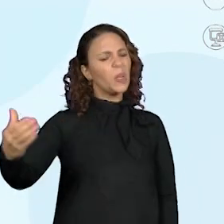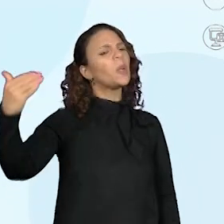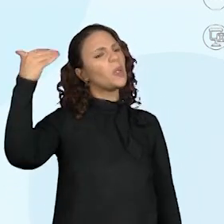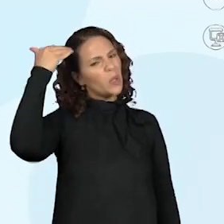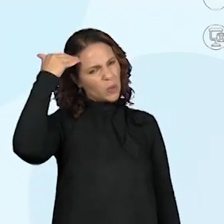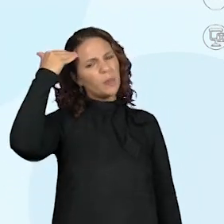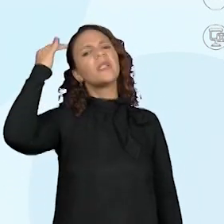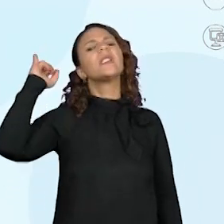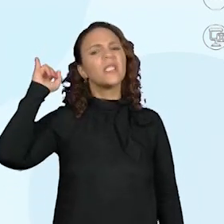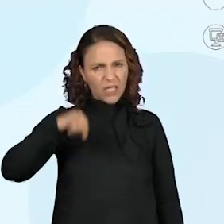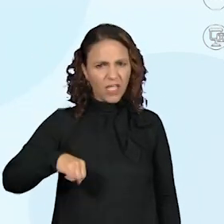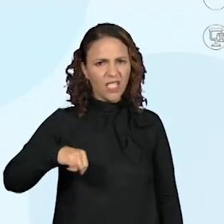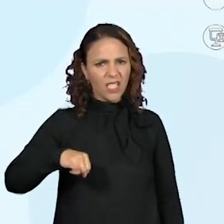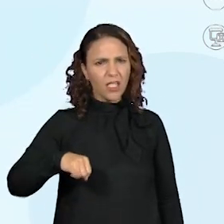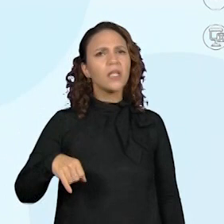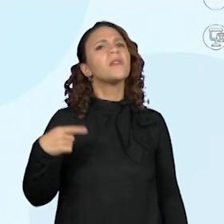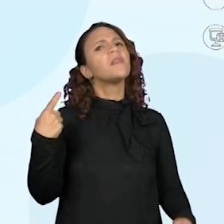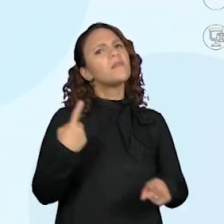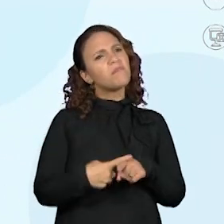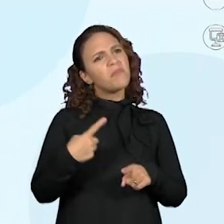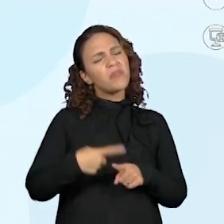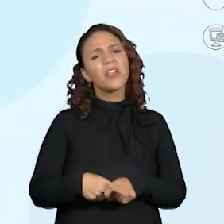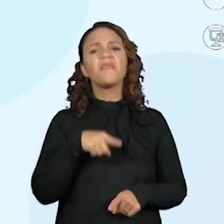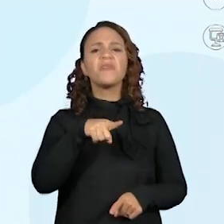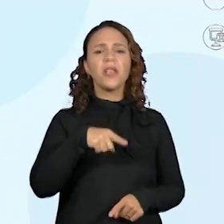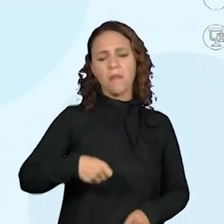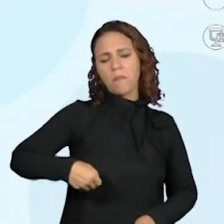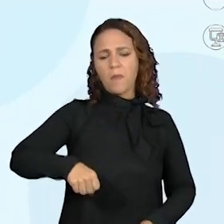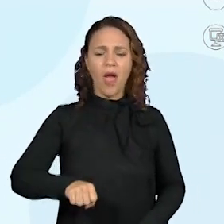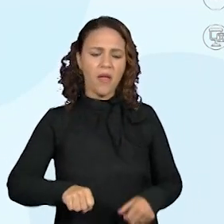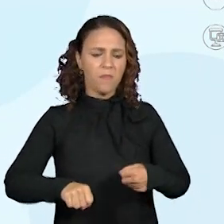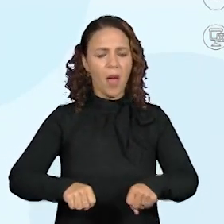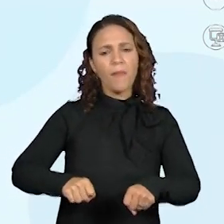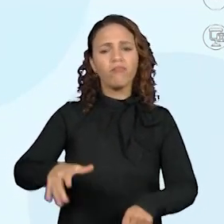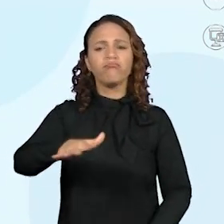estrago que fizestes pastando em meu campo.